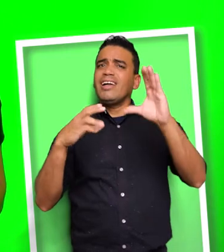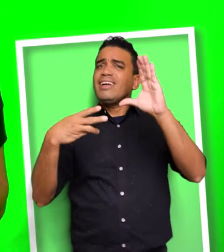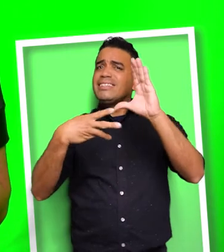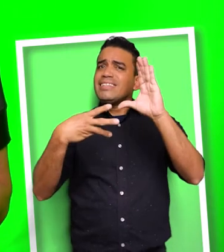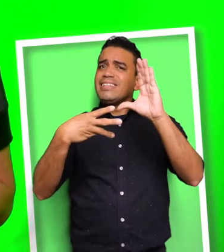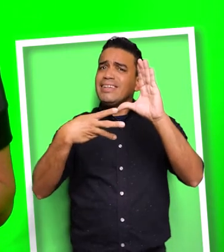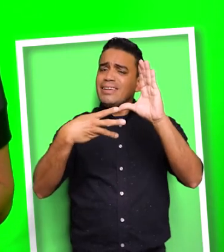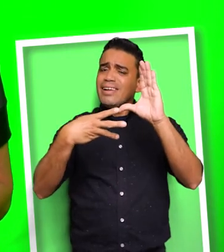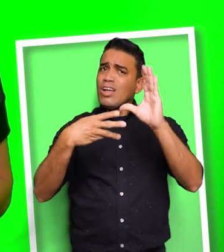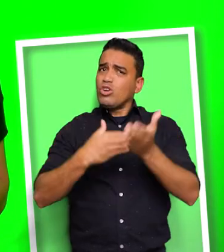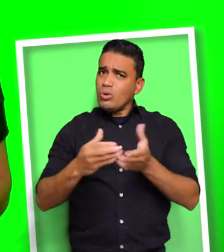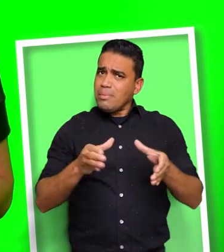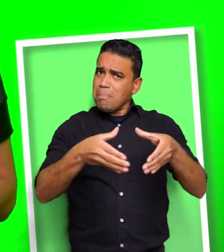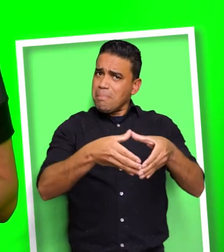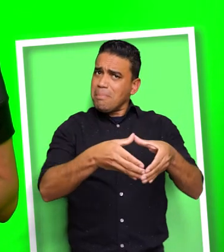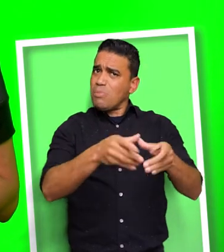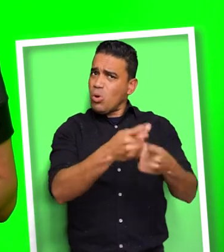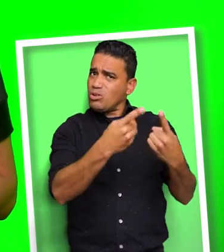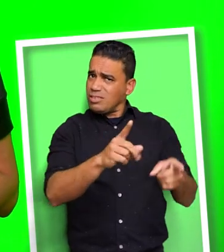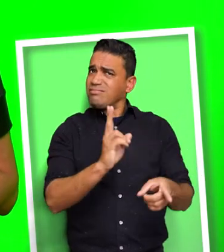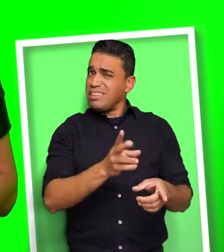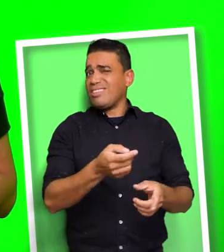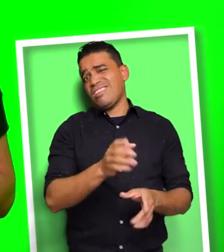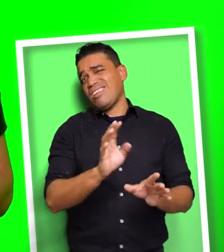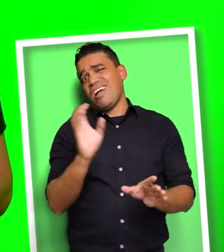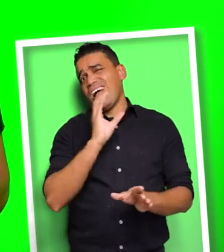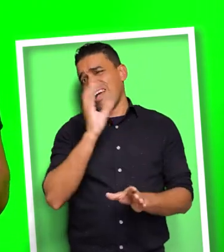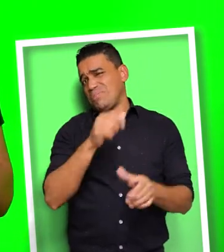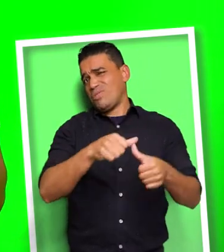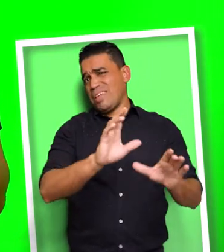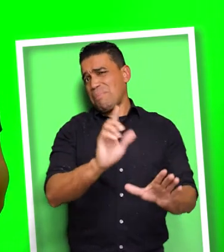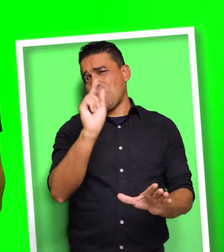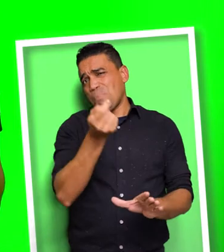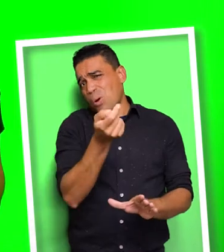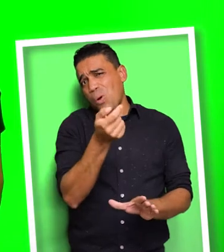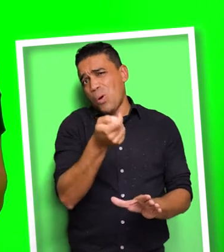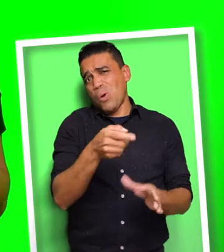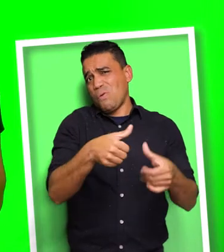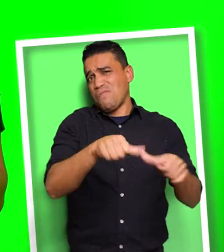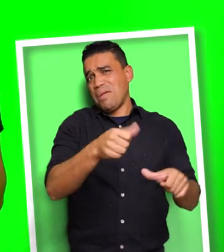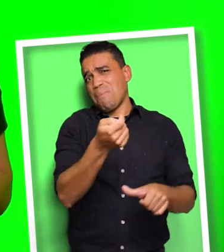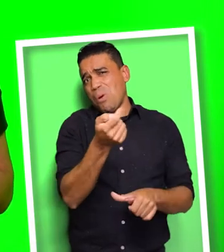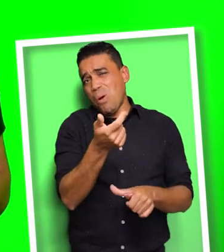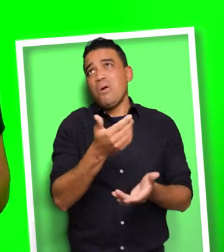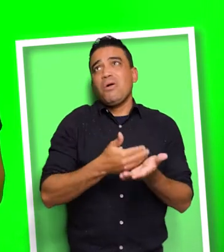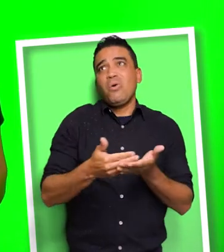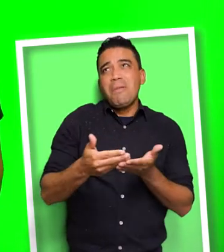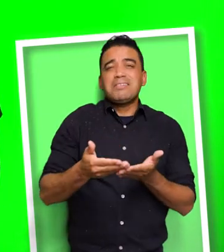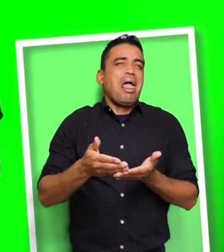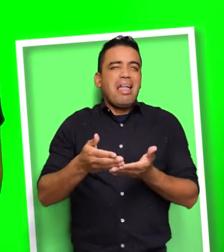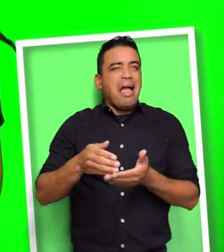continuei na banda de música, passei, na verdade, rapidamente pela banda de música, porque minha militância ali também começou a